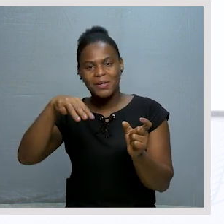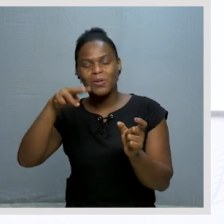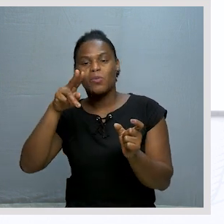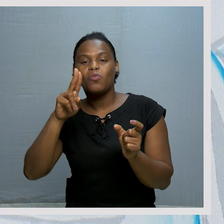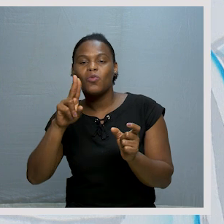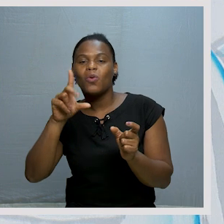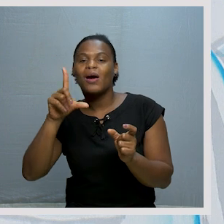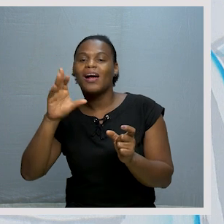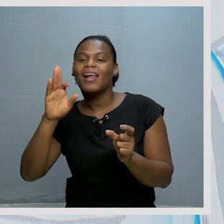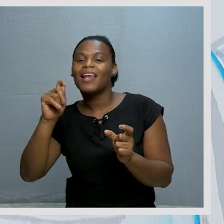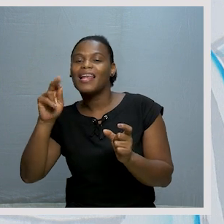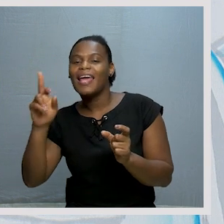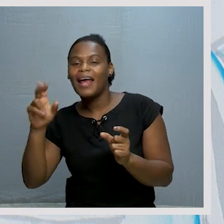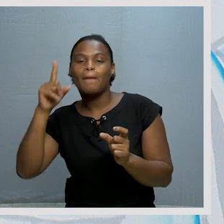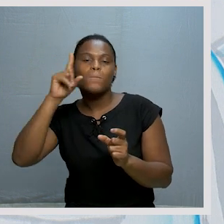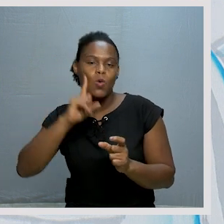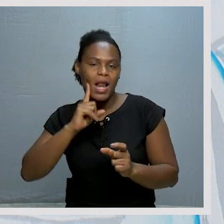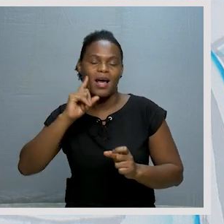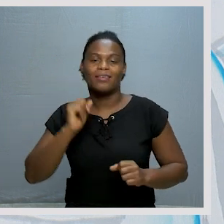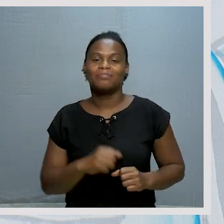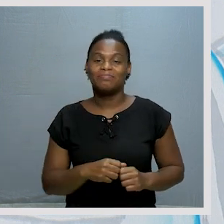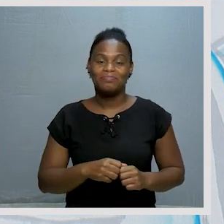mulher, que é do gênero feminino,